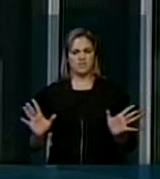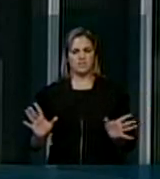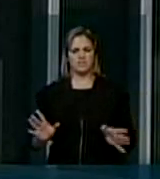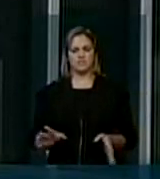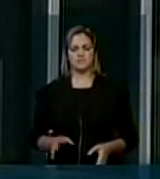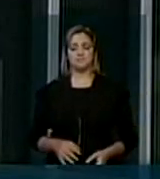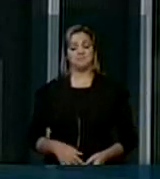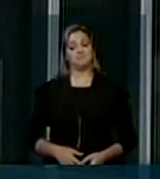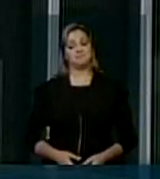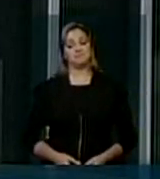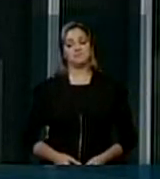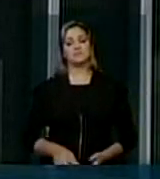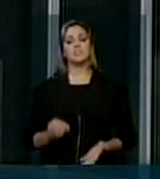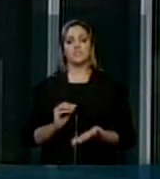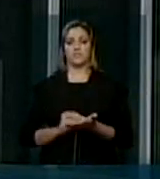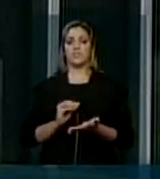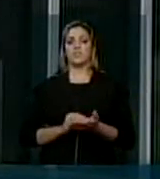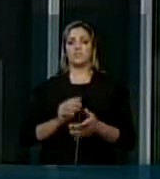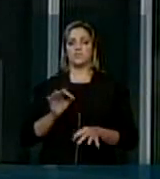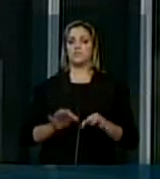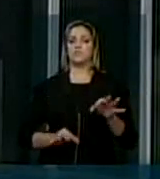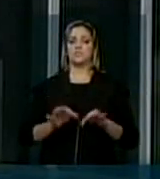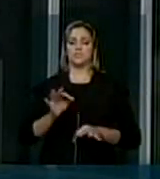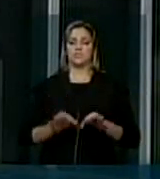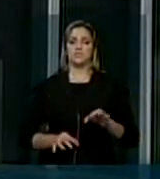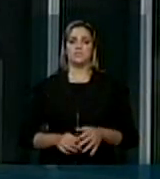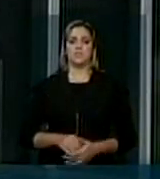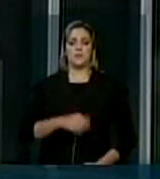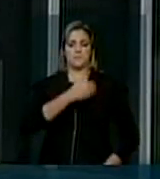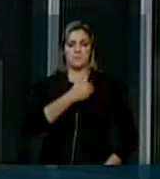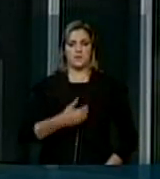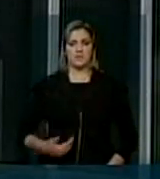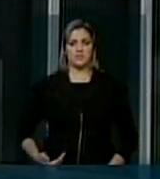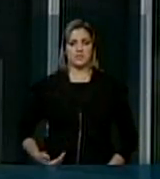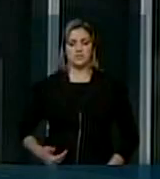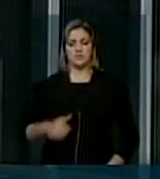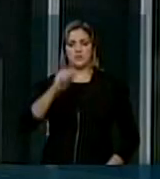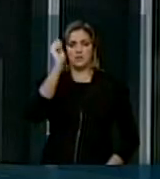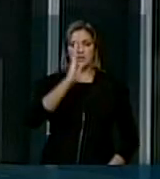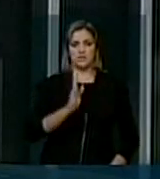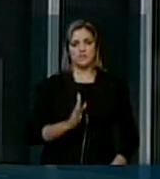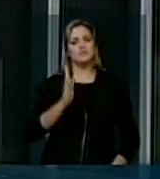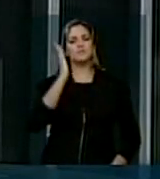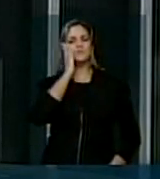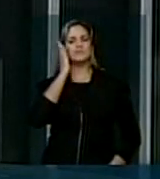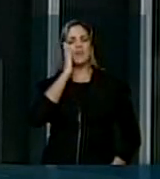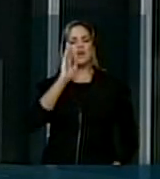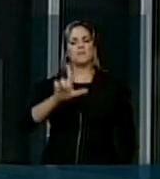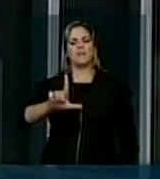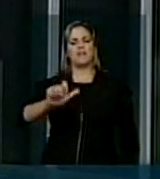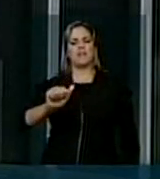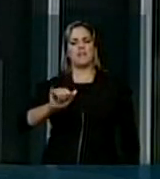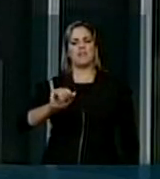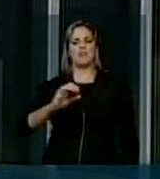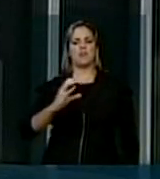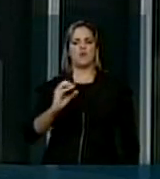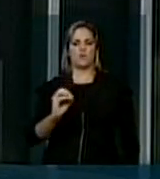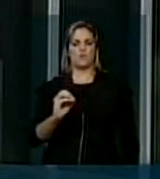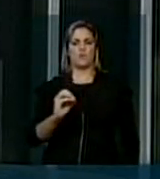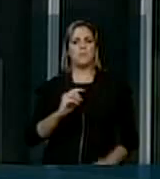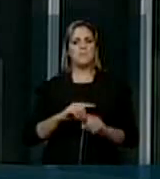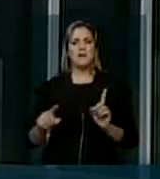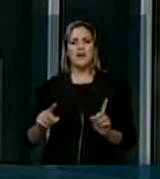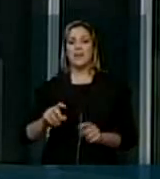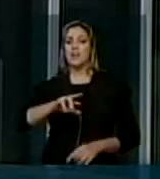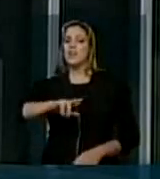O Brasil, senhor presidente, é um Estado laico, mas não é um Estado ateu